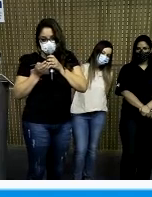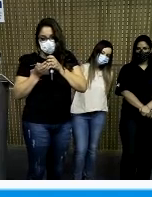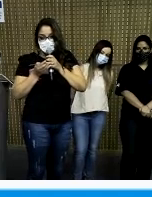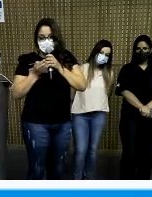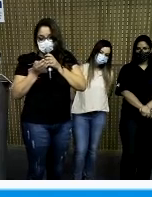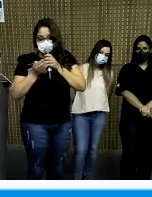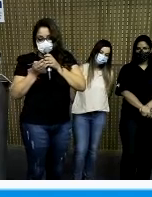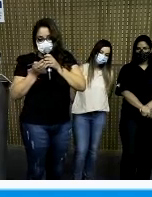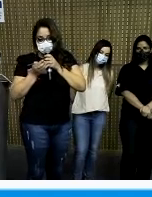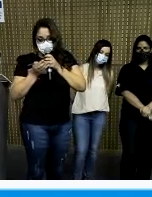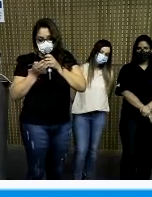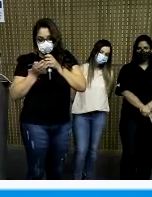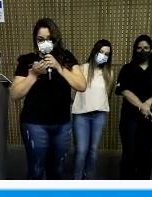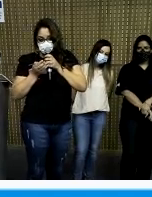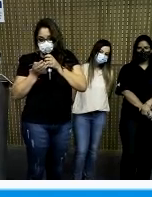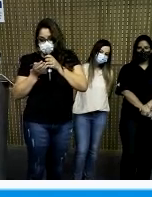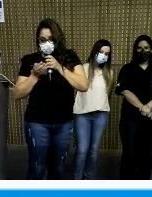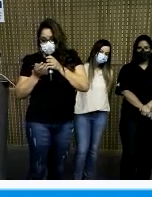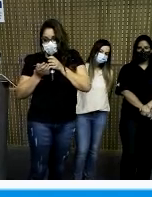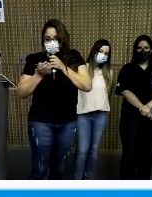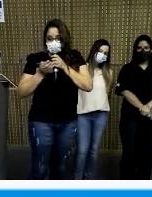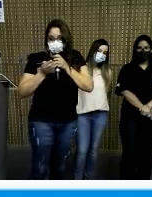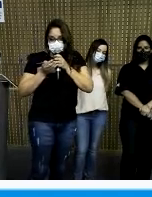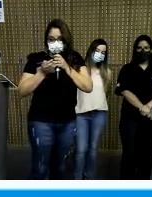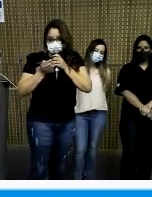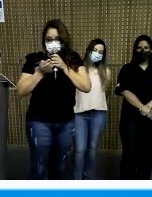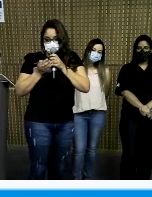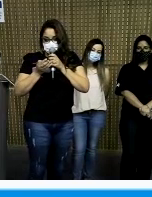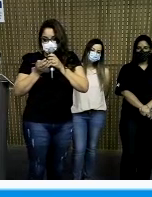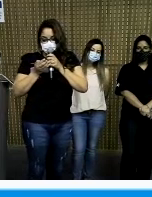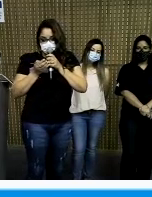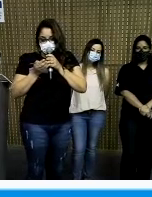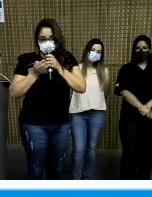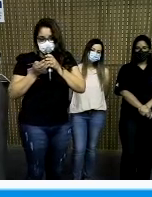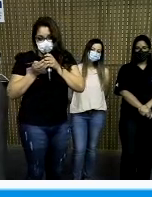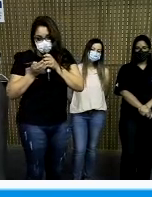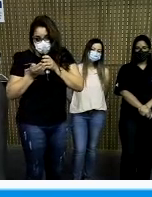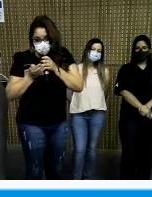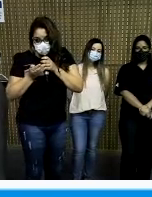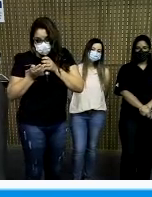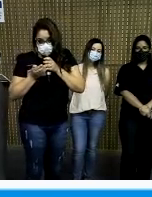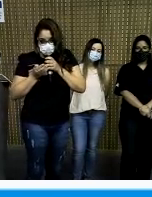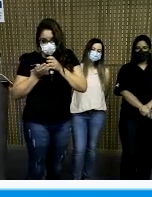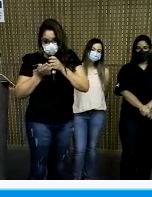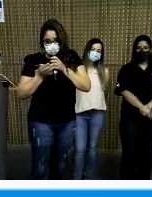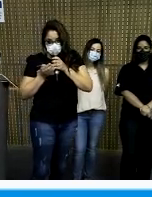133,33%. Nas consultas médicas de pré-natal, era 65% em 2020, agora já vai para